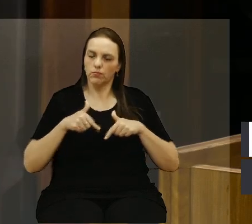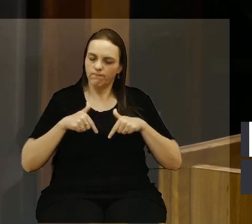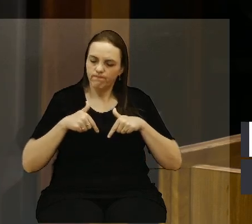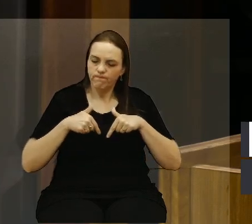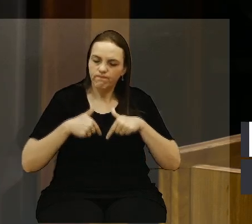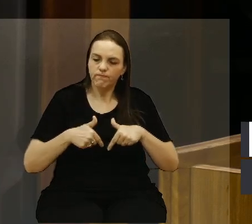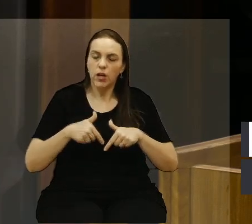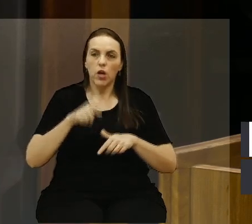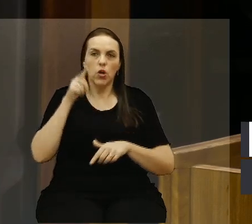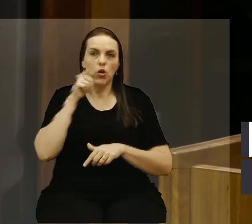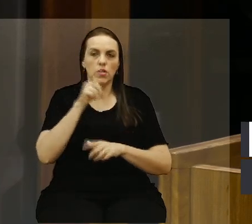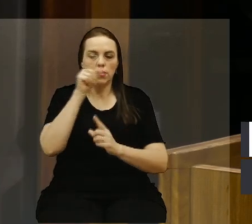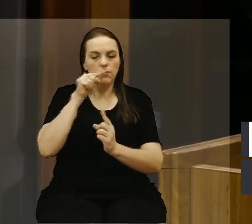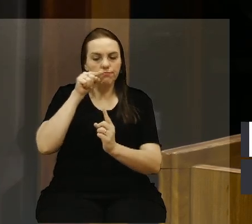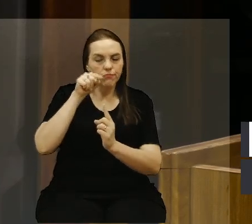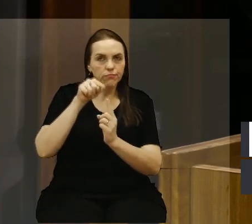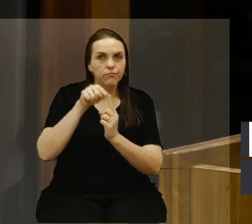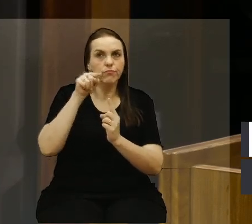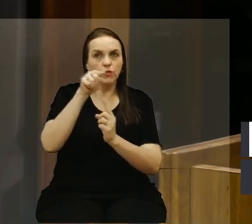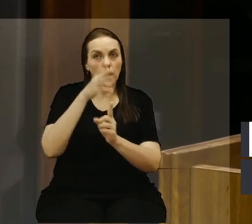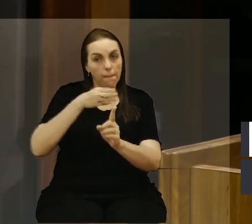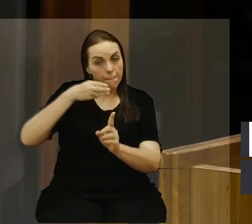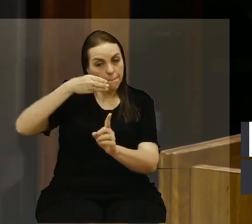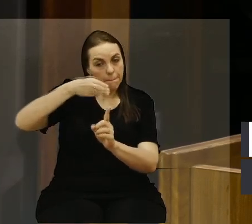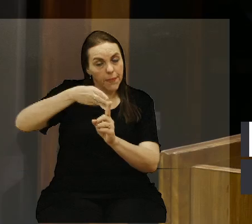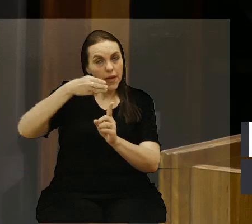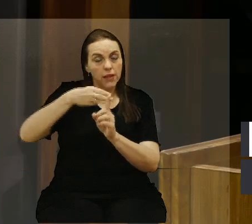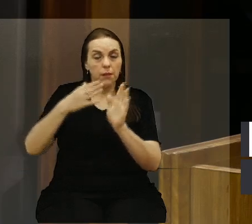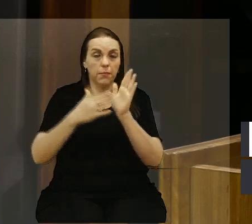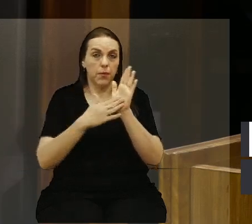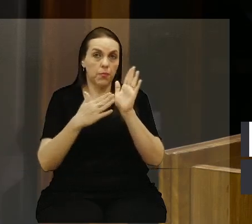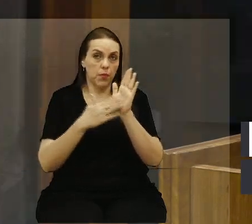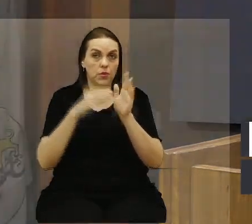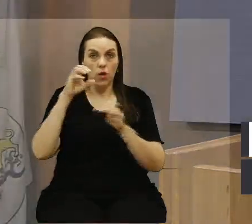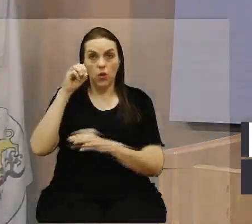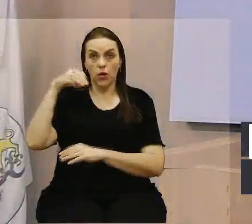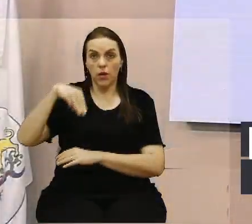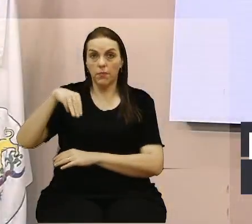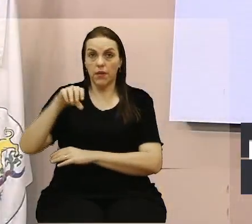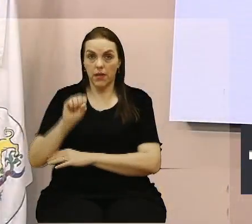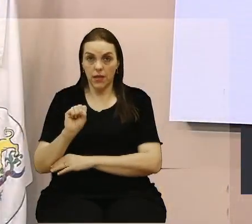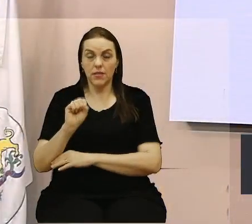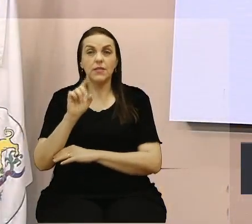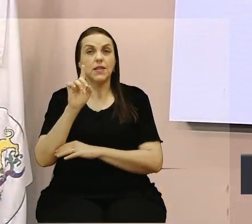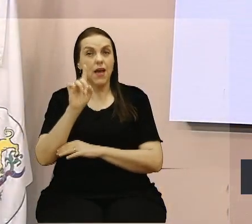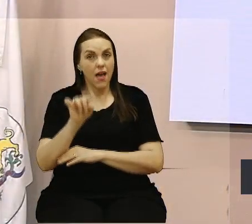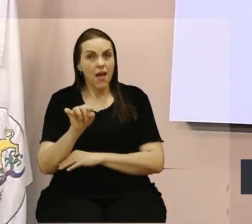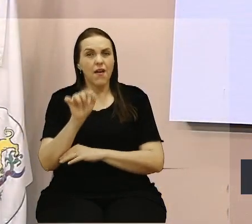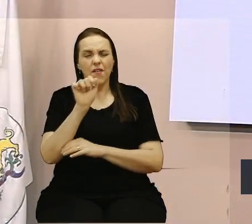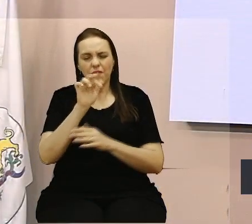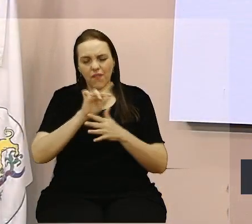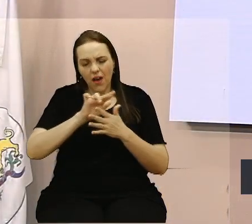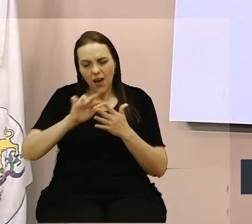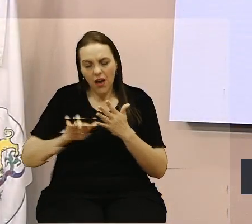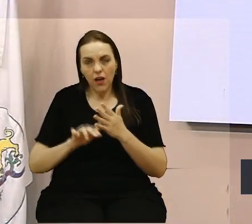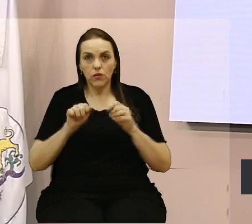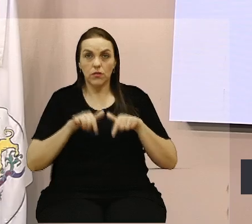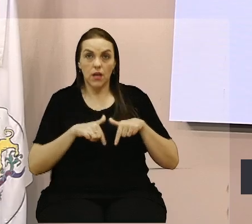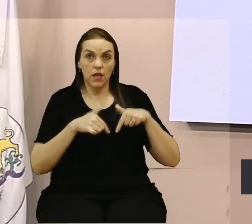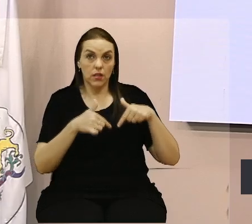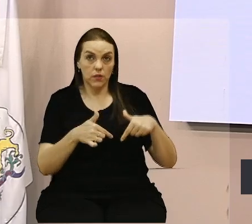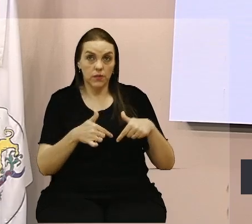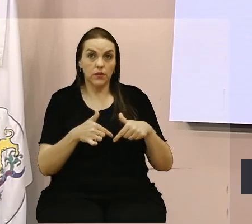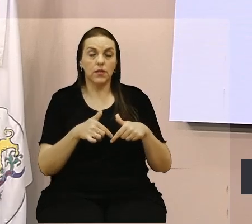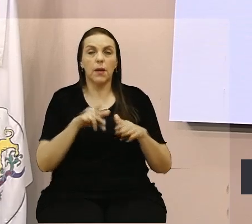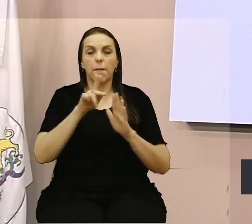atingir essas metas propostas pela Organização Mundial da Saúde. Então, são vários campos, né, que vão atuar. Então, através de